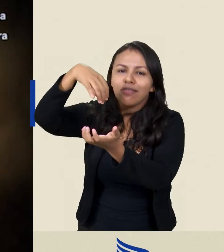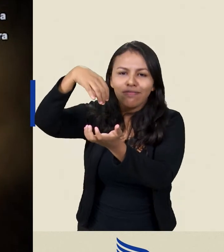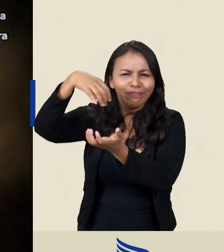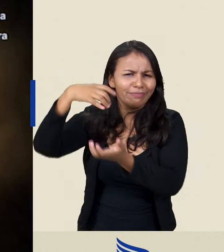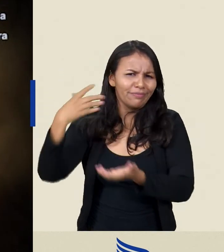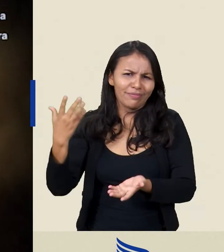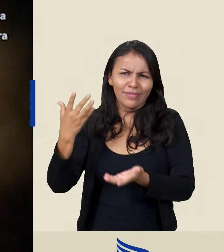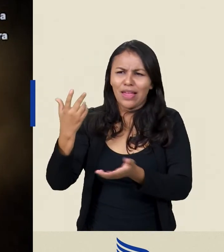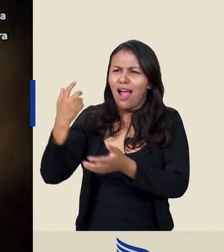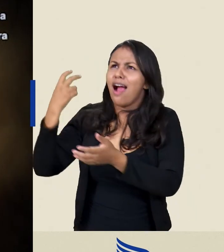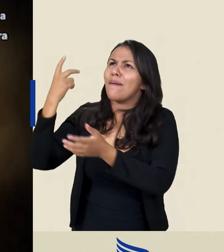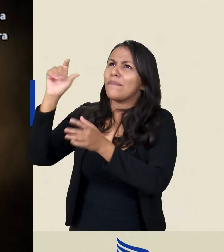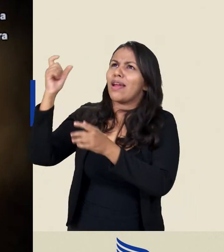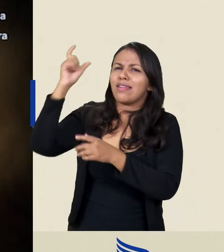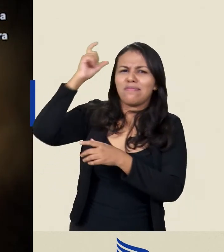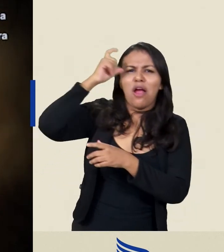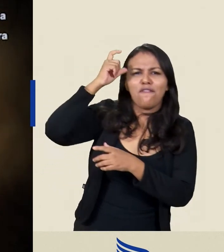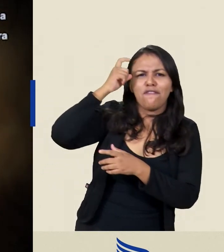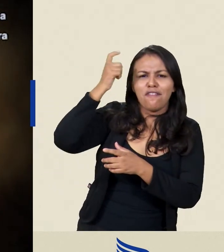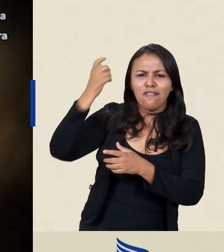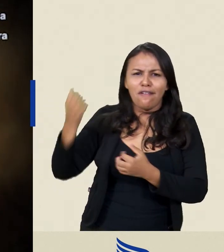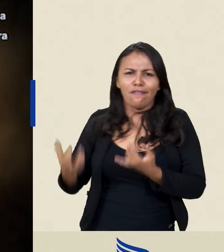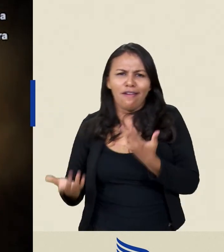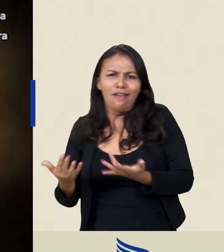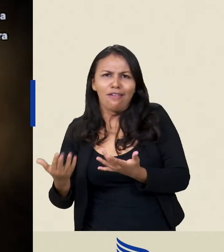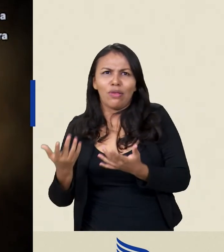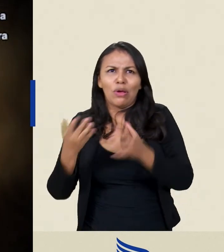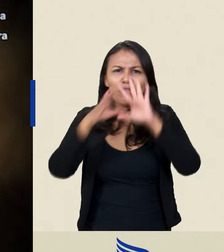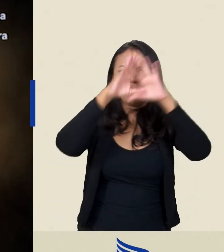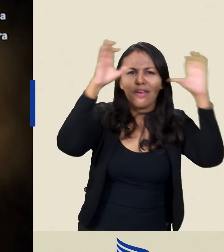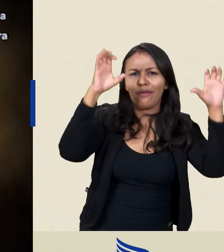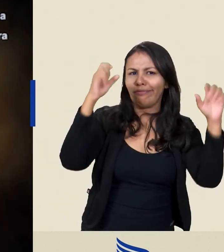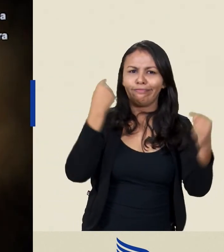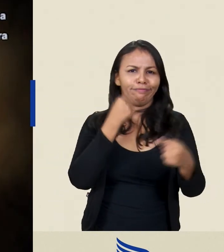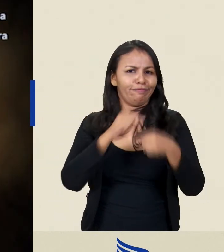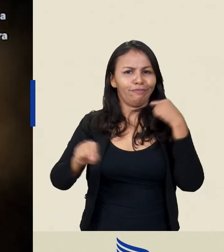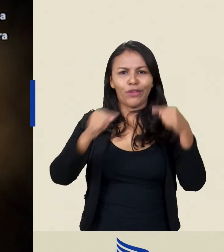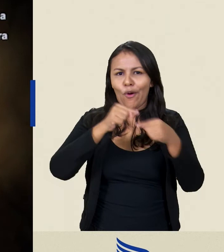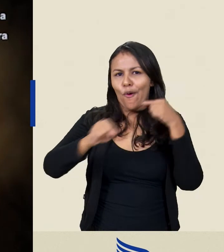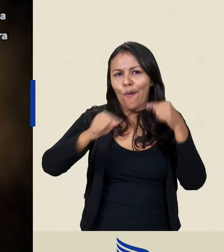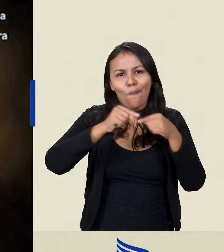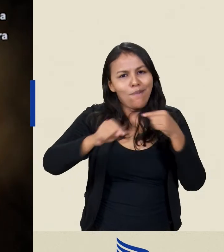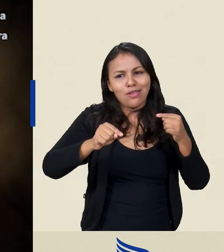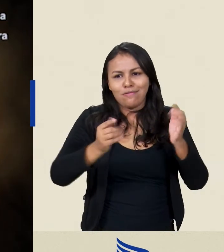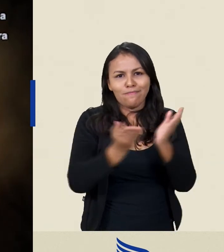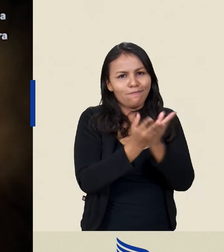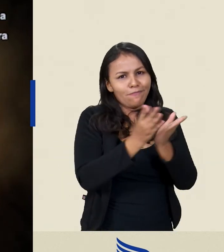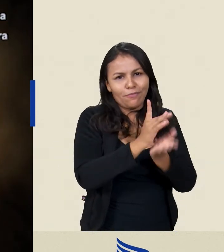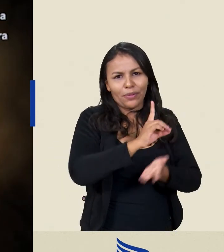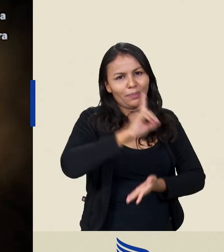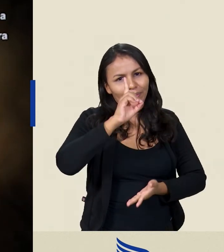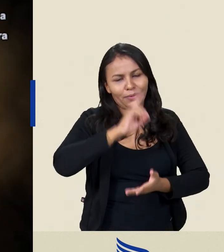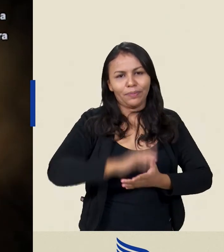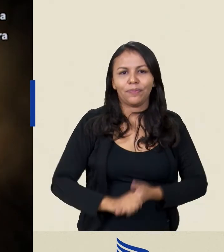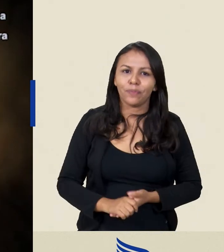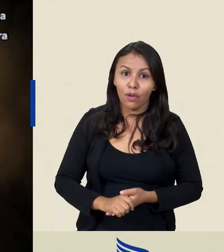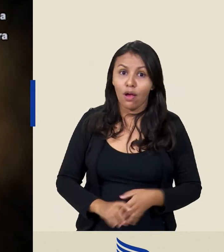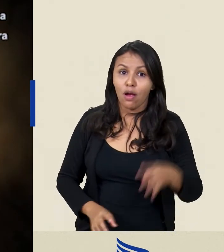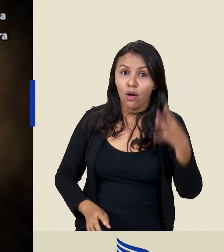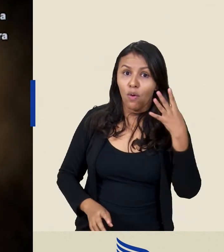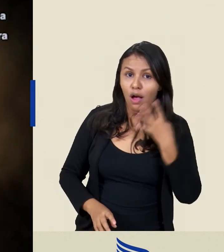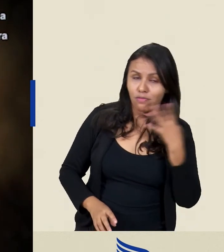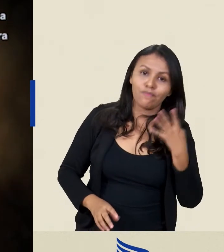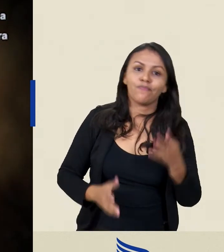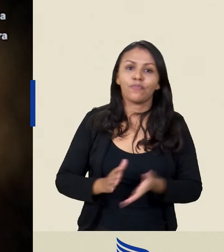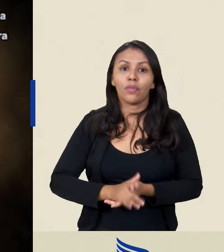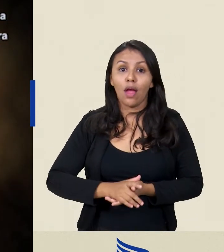ou condenação eterna está em conflito com a verdade bíblica da ressurreição. Quarto, a